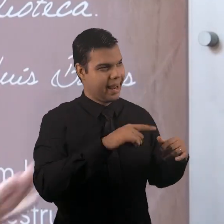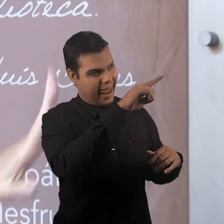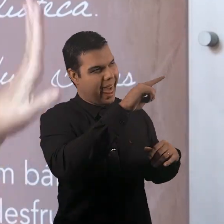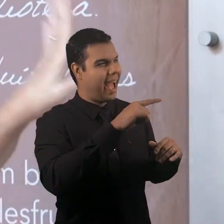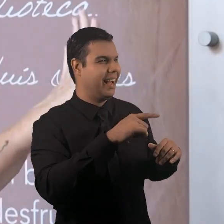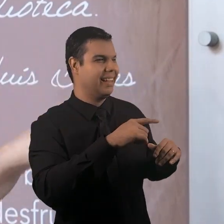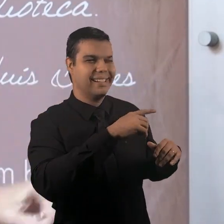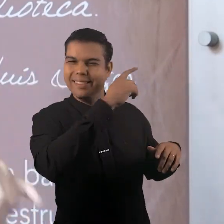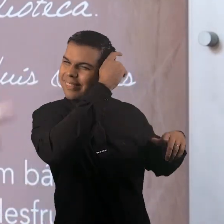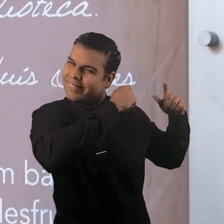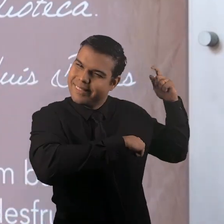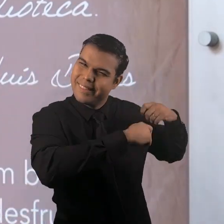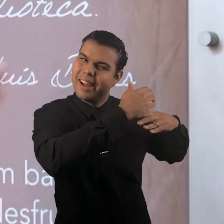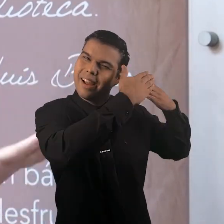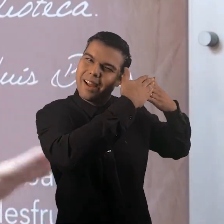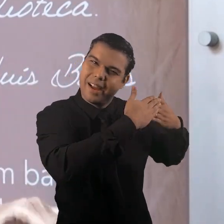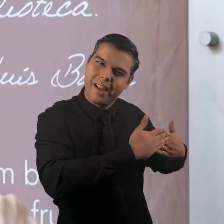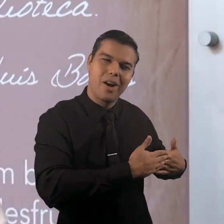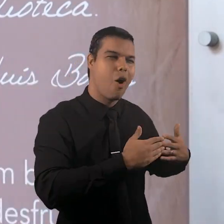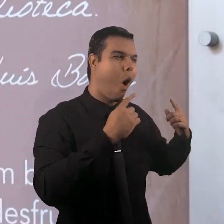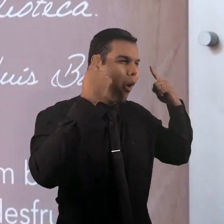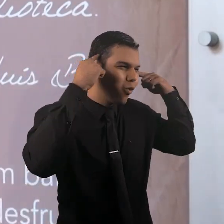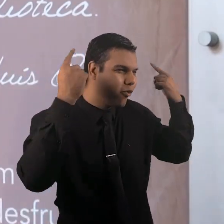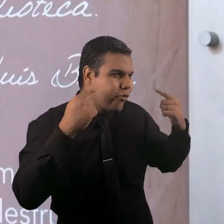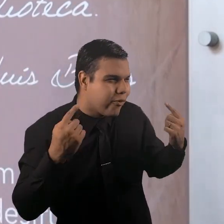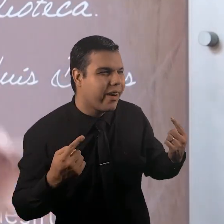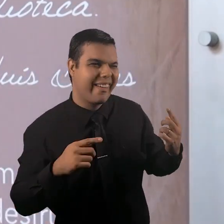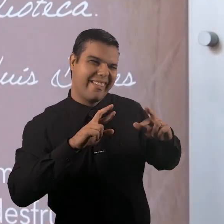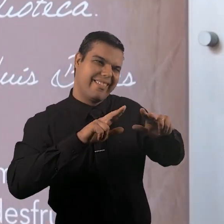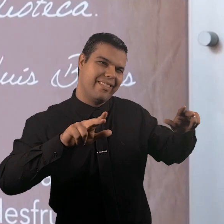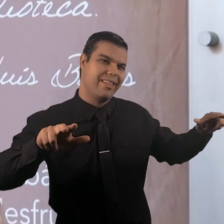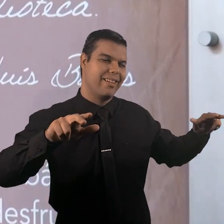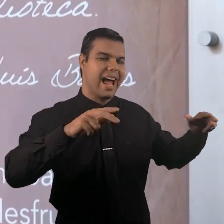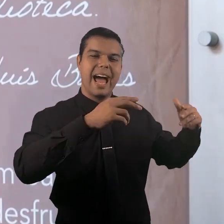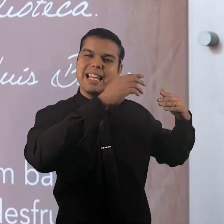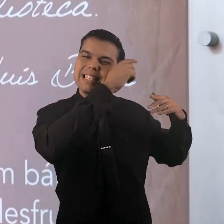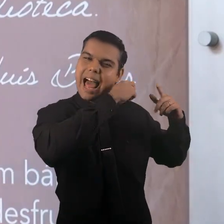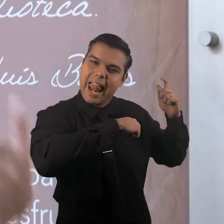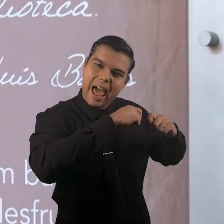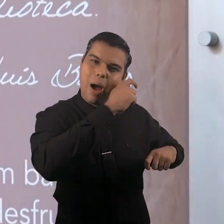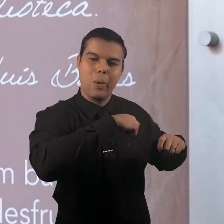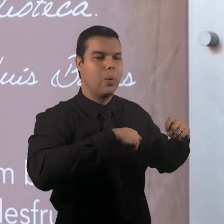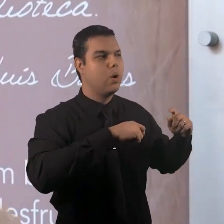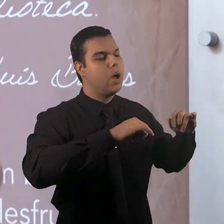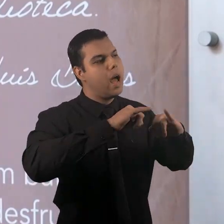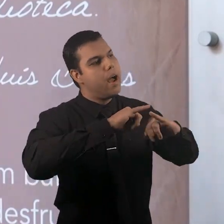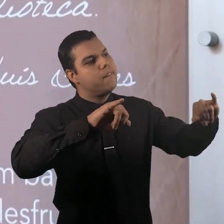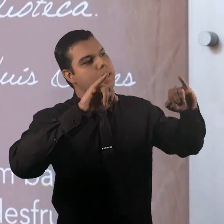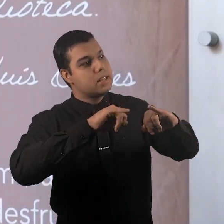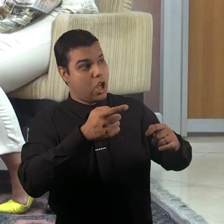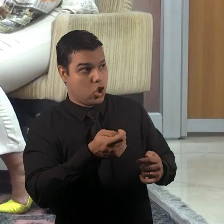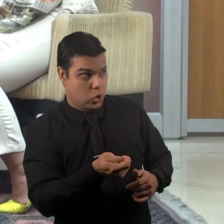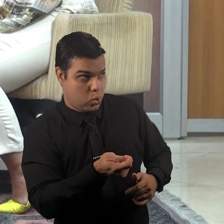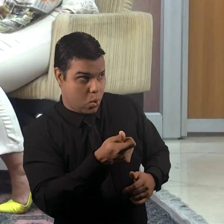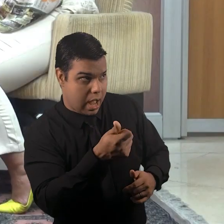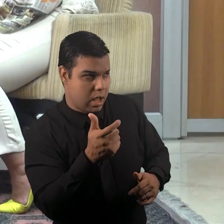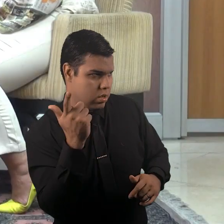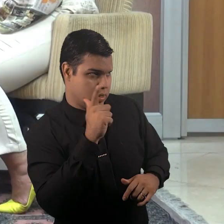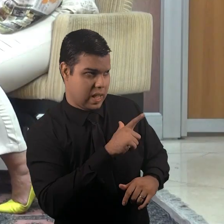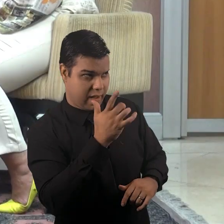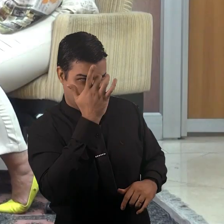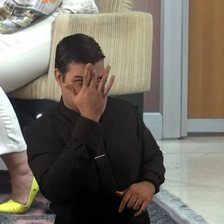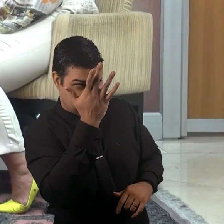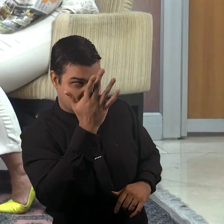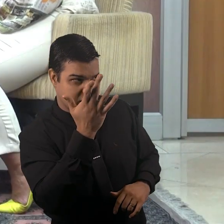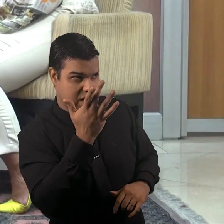tivesse assim, uma plaquinha lá que pudesse informar para as pessoas que é possível doar, que, como elas doariam, você acha que isso facilitaria? Seria possível